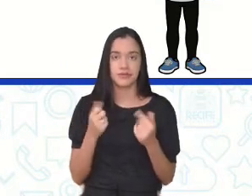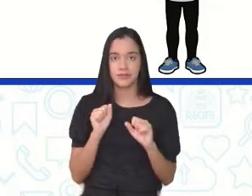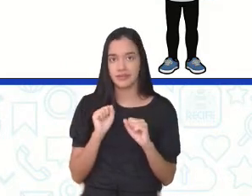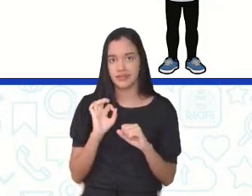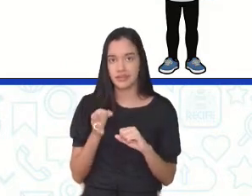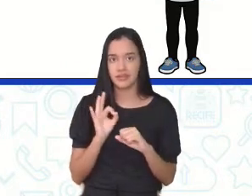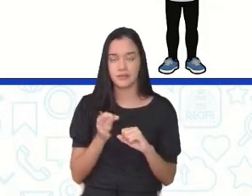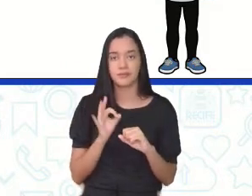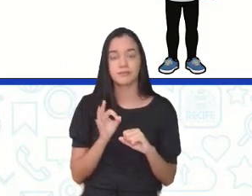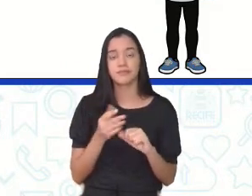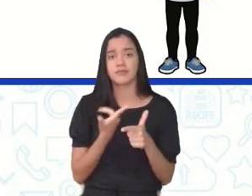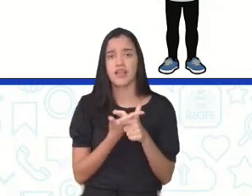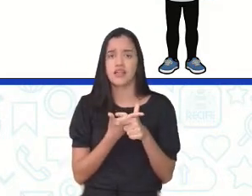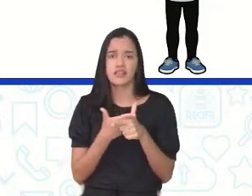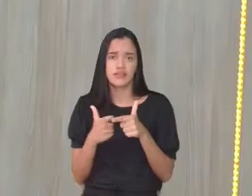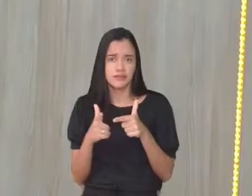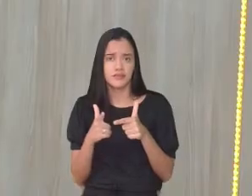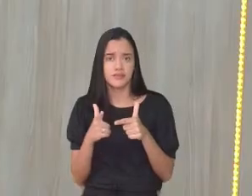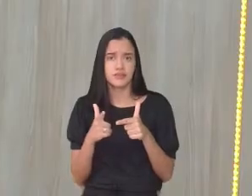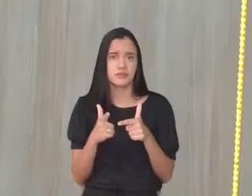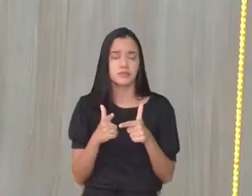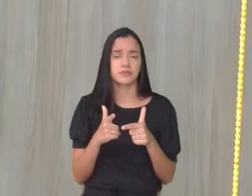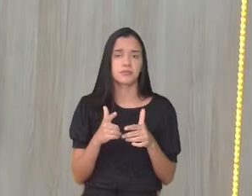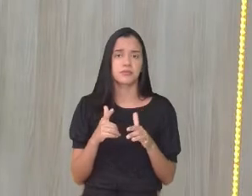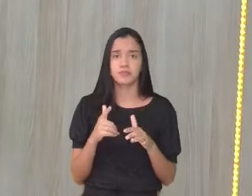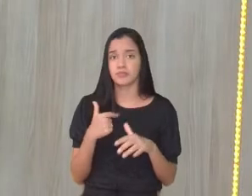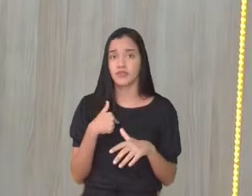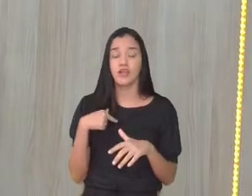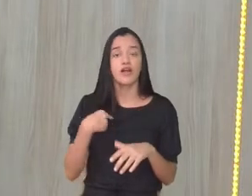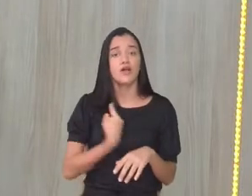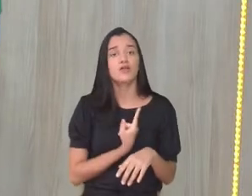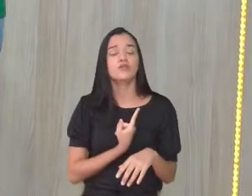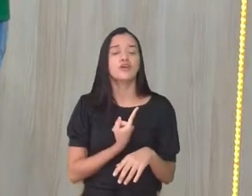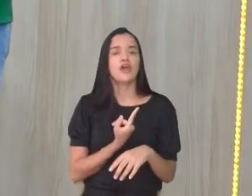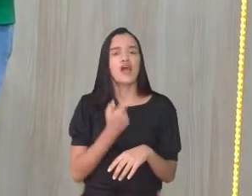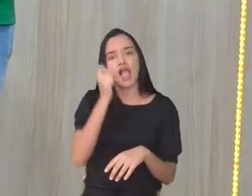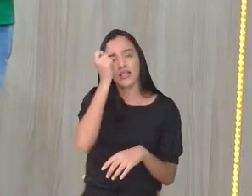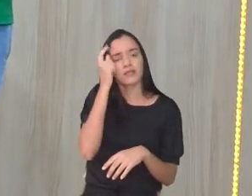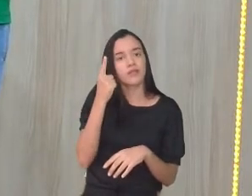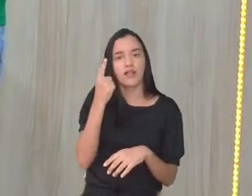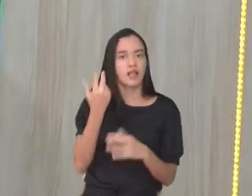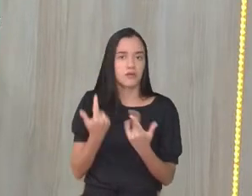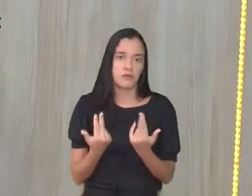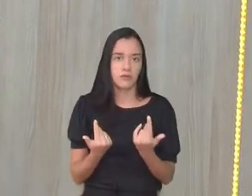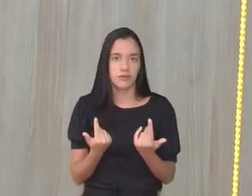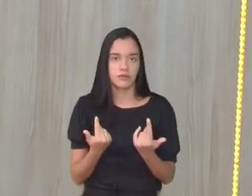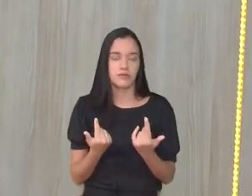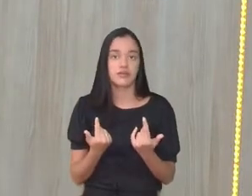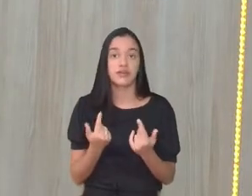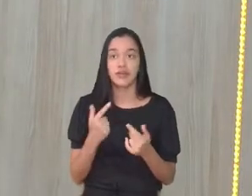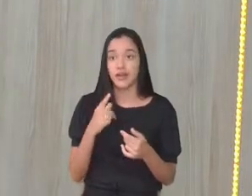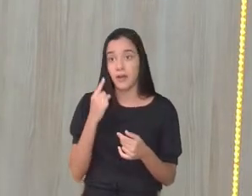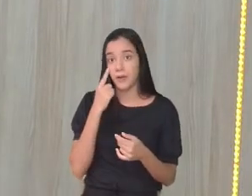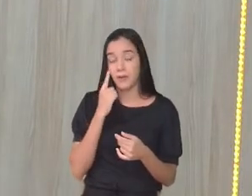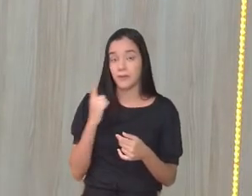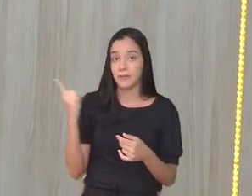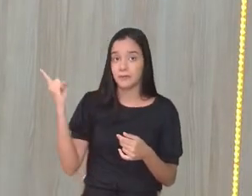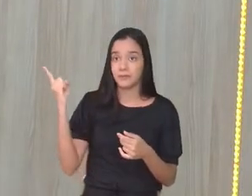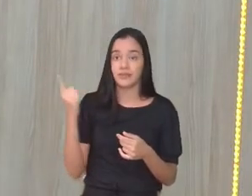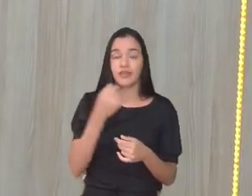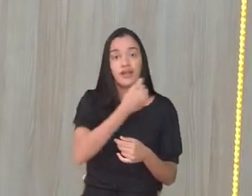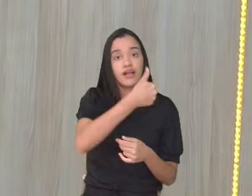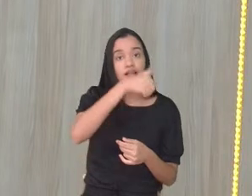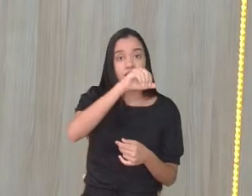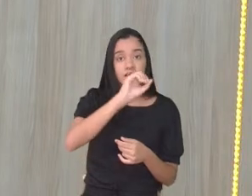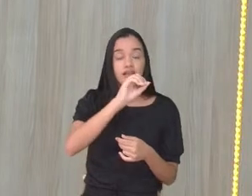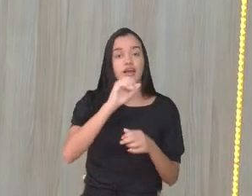Na divisão de potência de mesma base, a gente vai efetuar aí a mesma ideia, certo? Eu tenho aqui, ó, 10 elevado